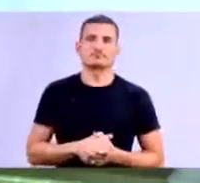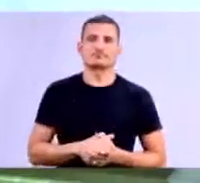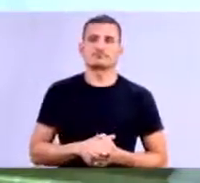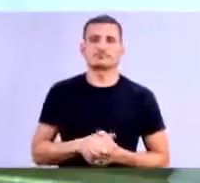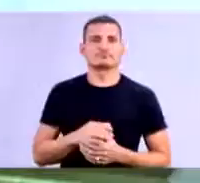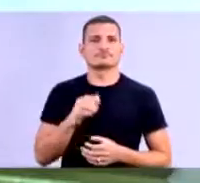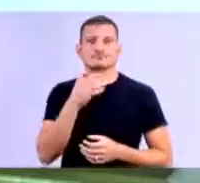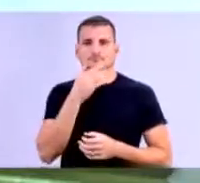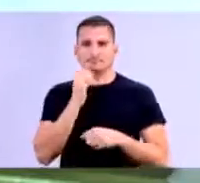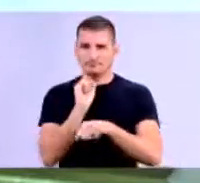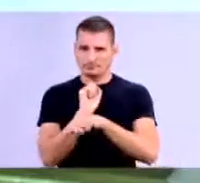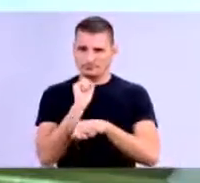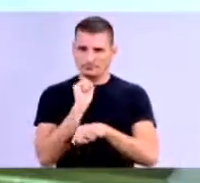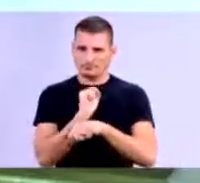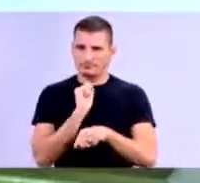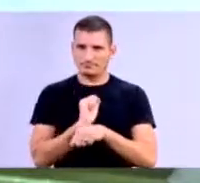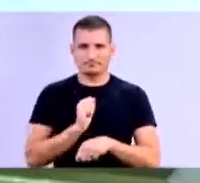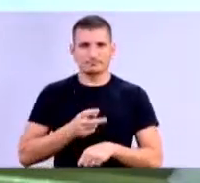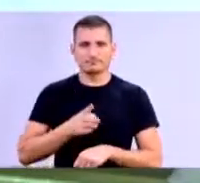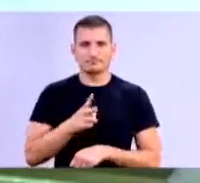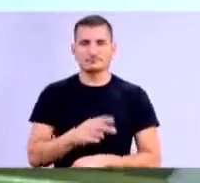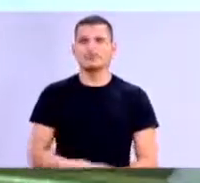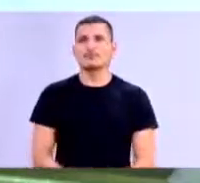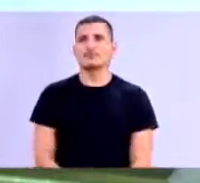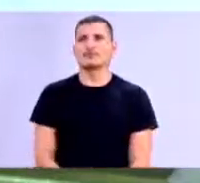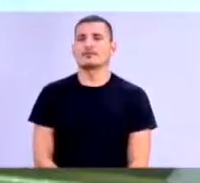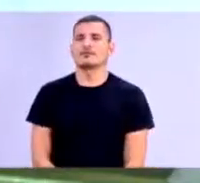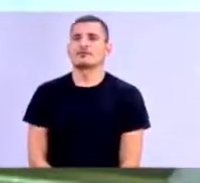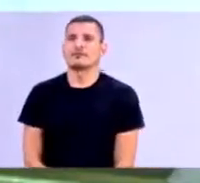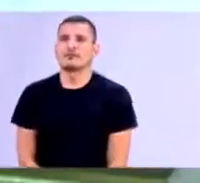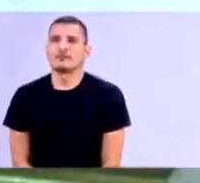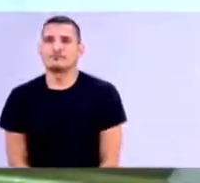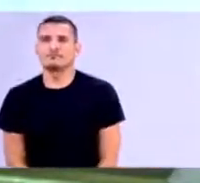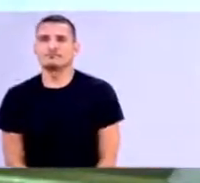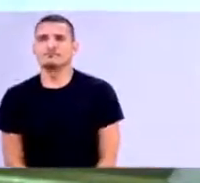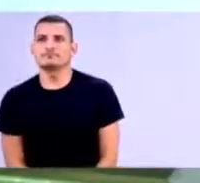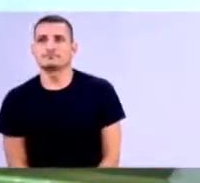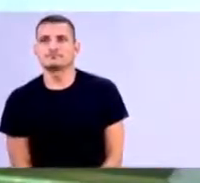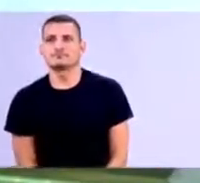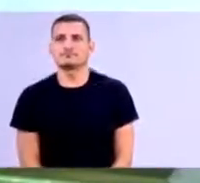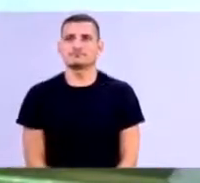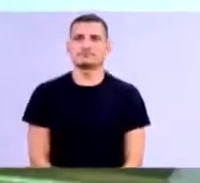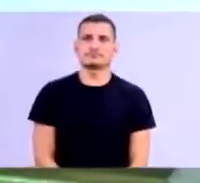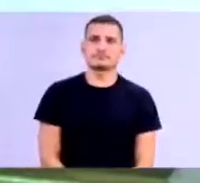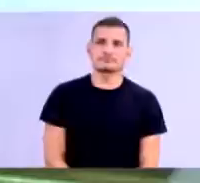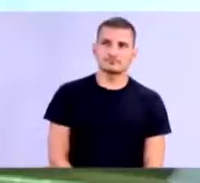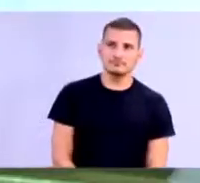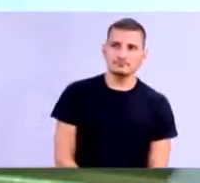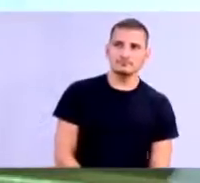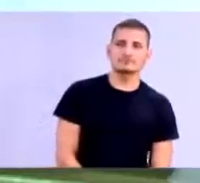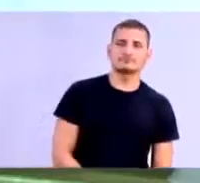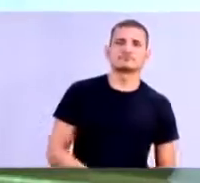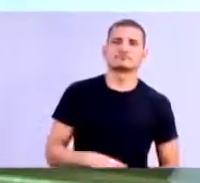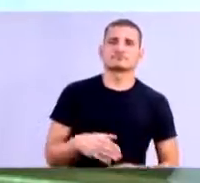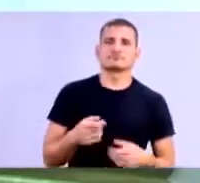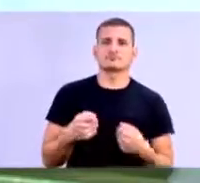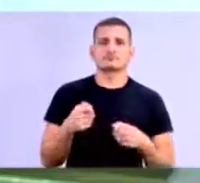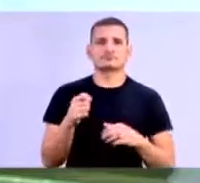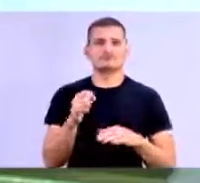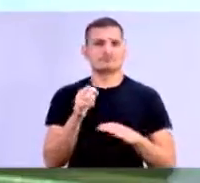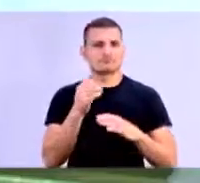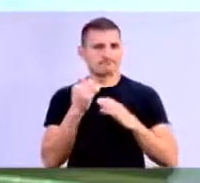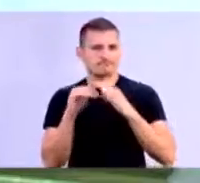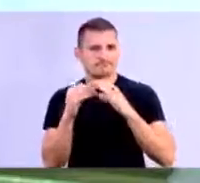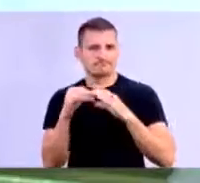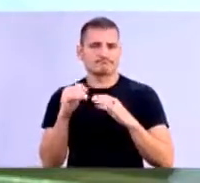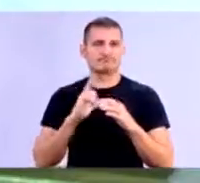continuar esperando. Então... além dos e-mails, não é, que a gente precisa tomar cuidado e tem essa